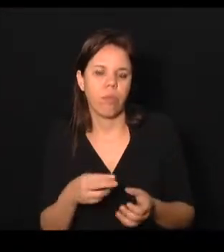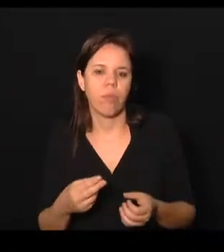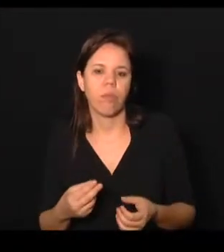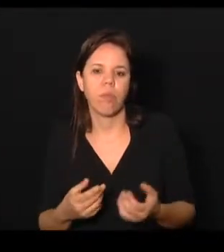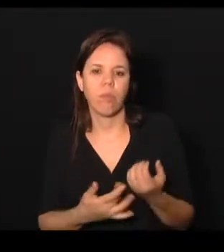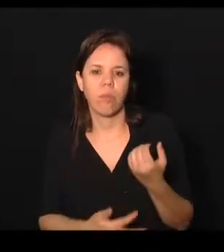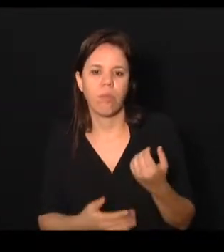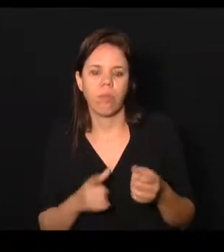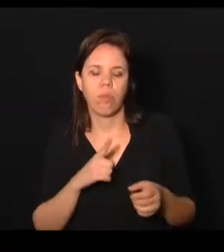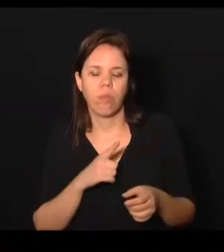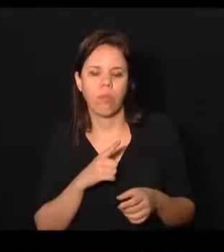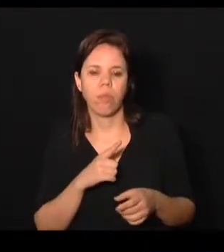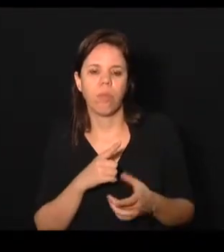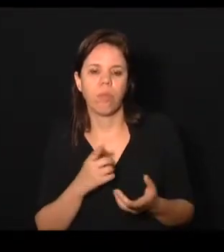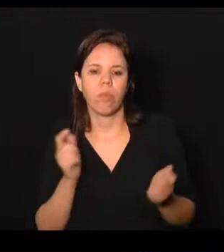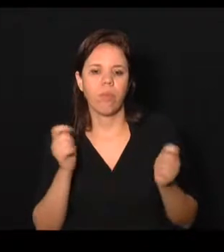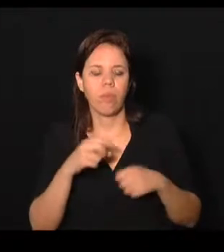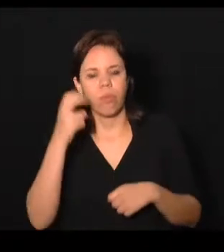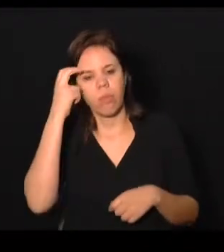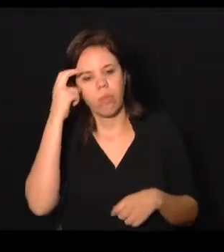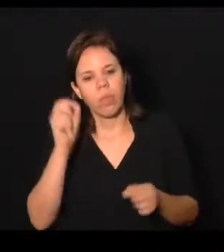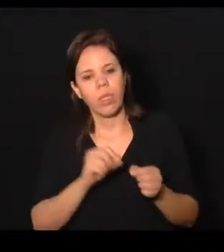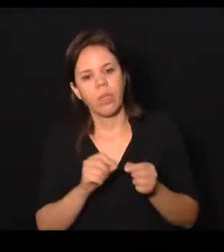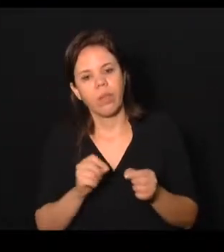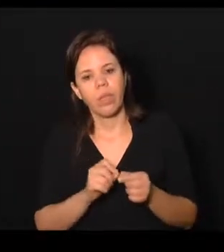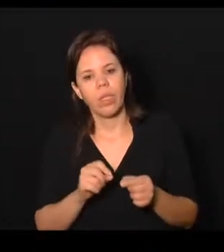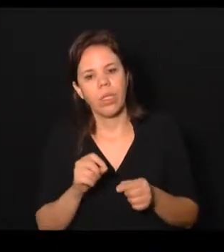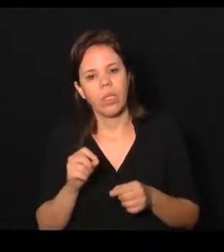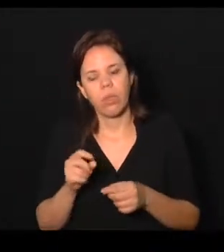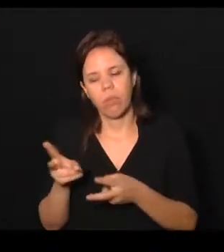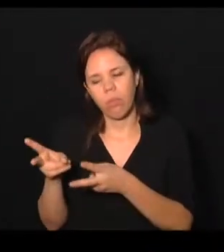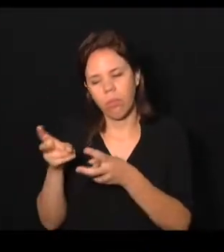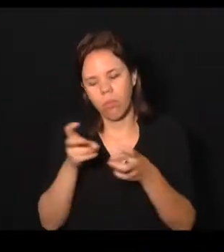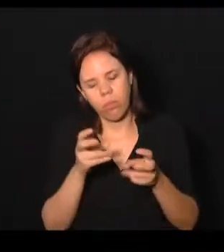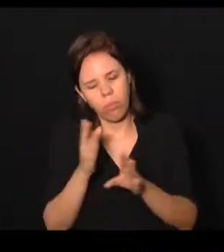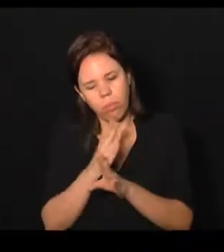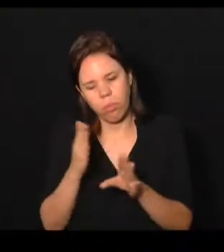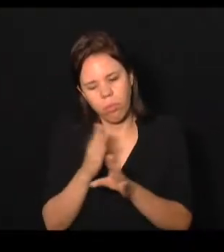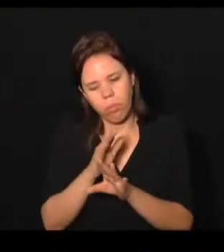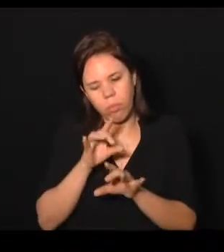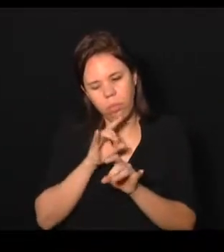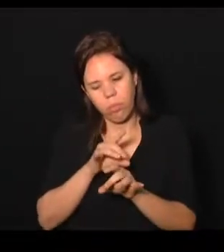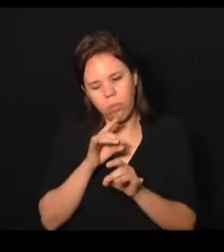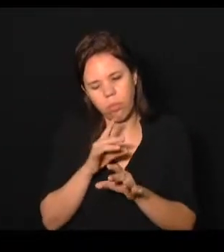a opção e a capacidade de fazer julgamentos técnicos para